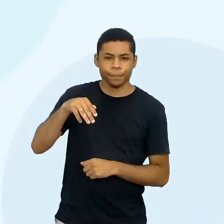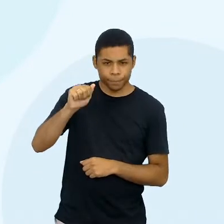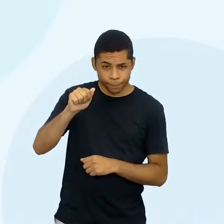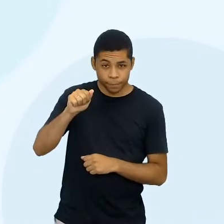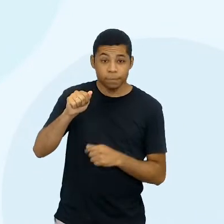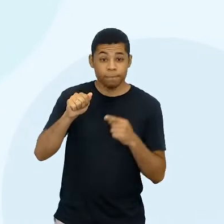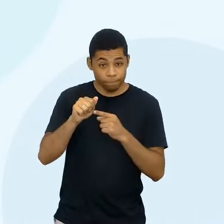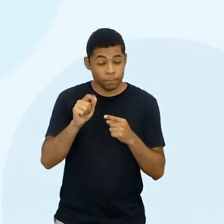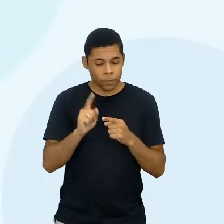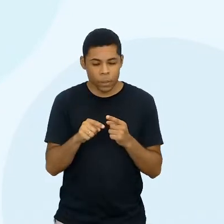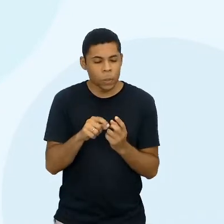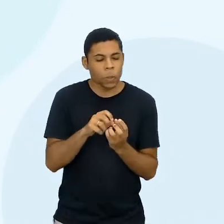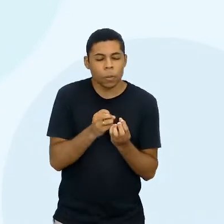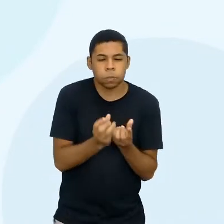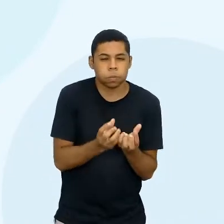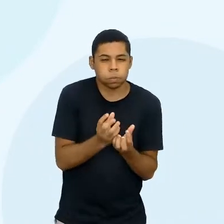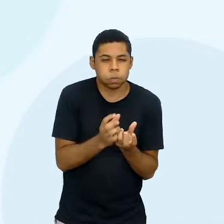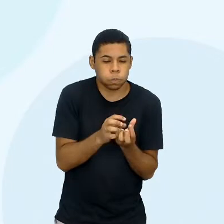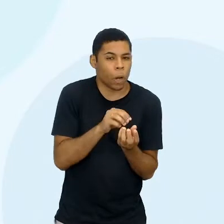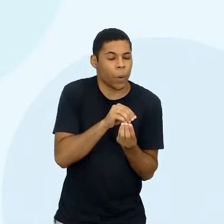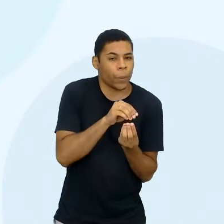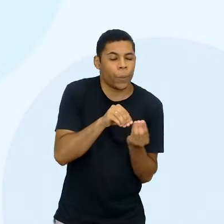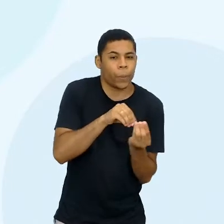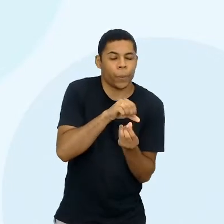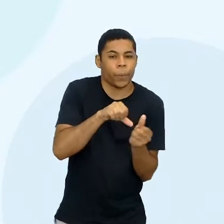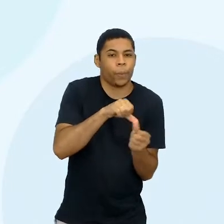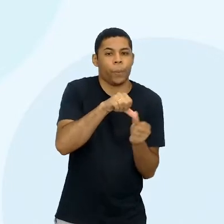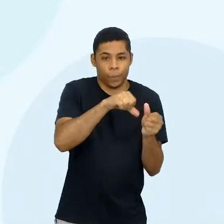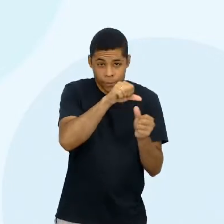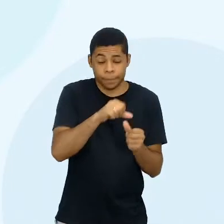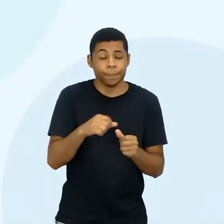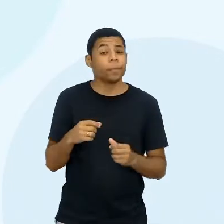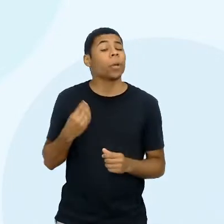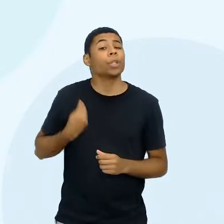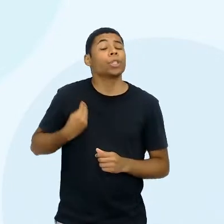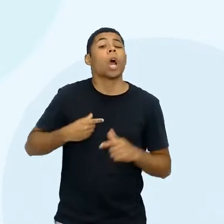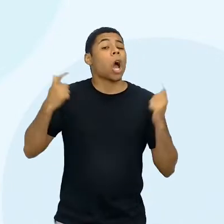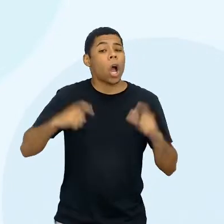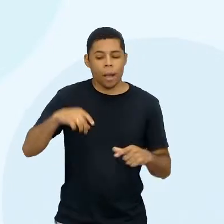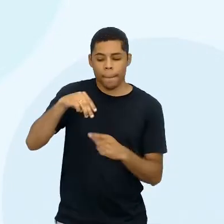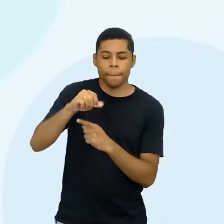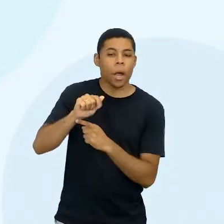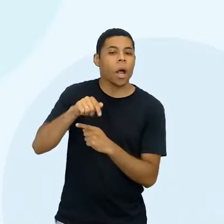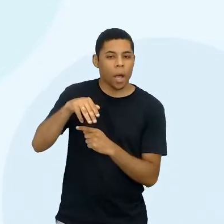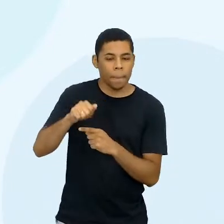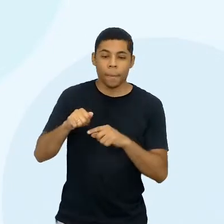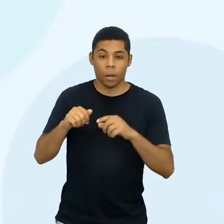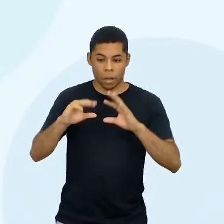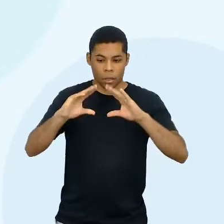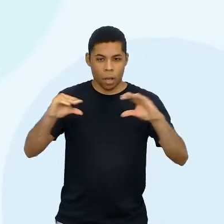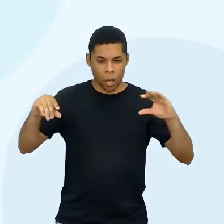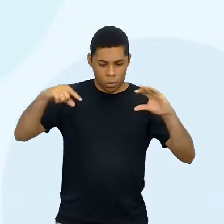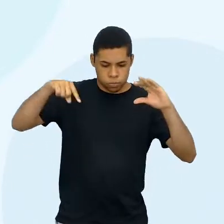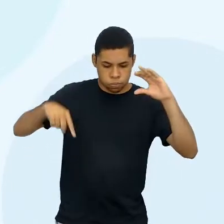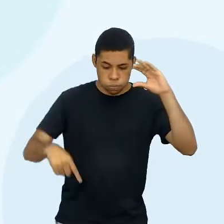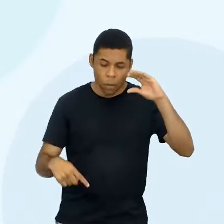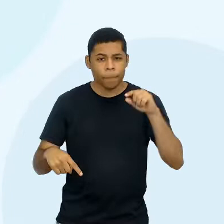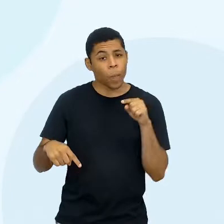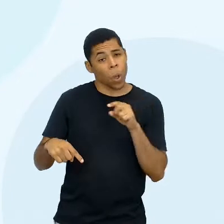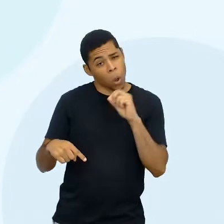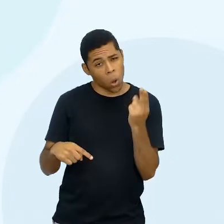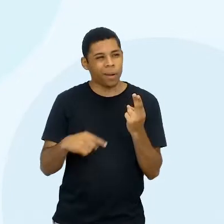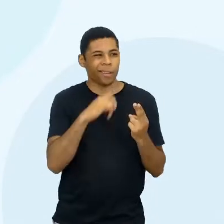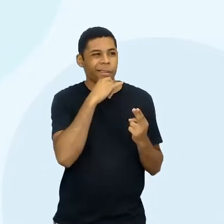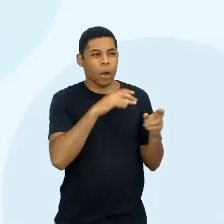estado de fusão que existe abaixo da superfície terrestre e que pode extravasar através dos vulcões,